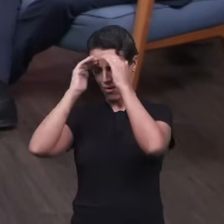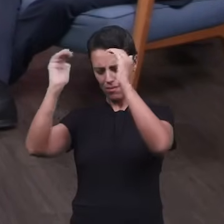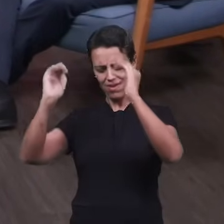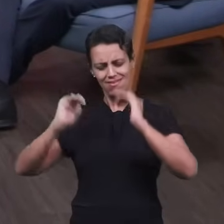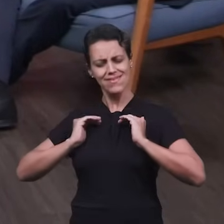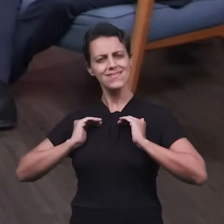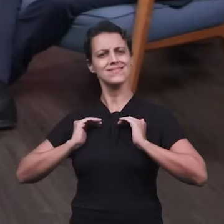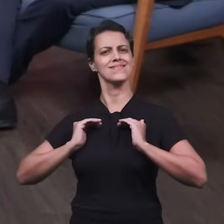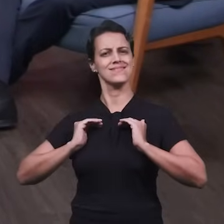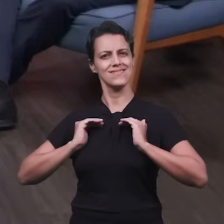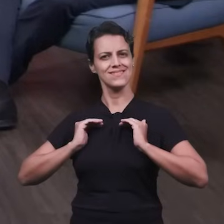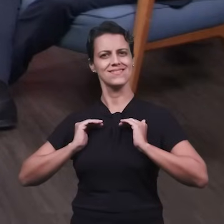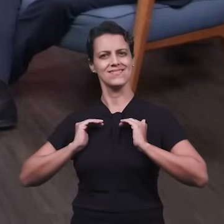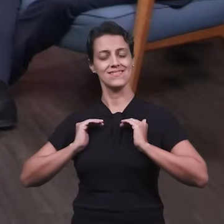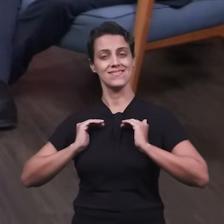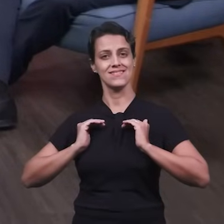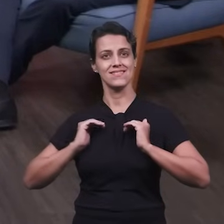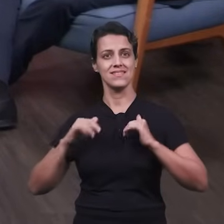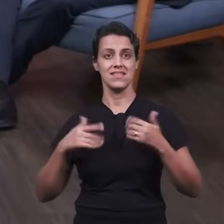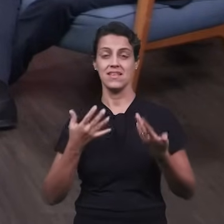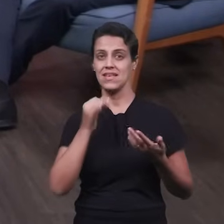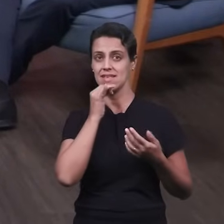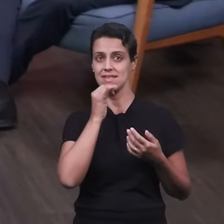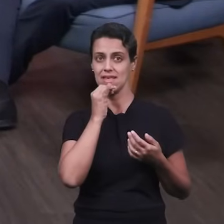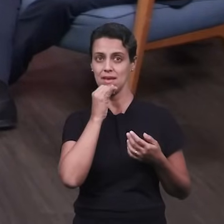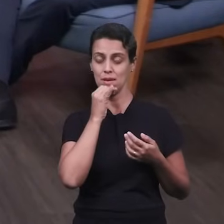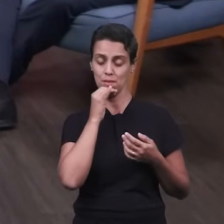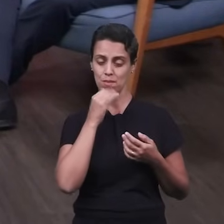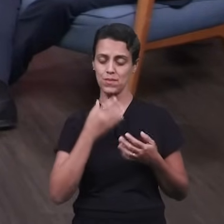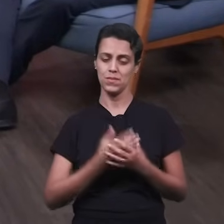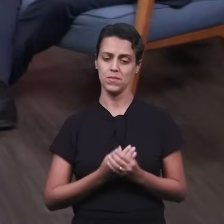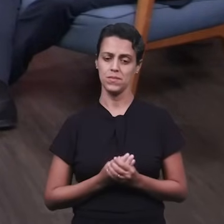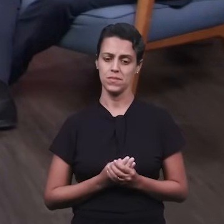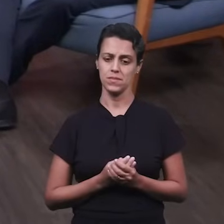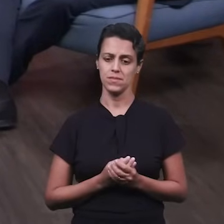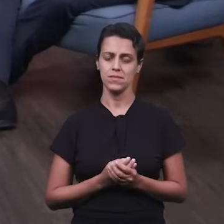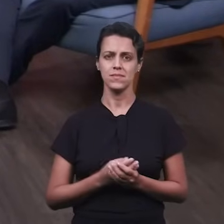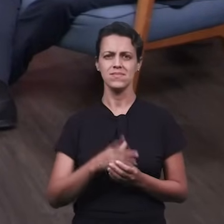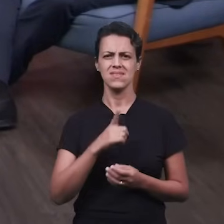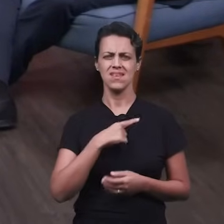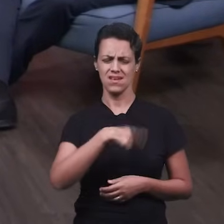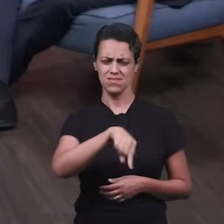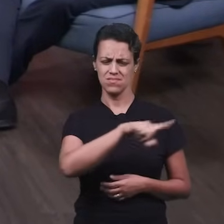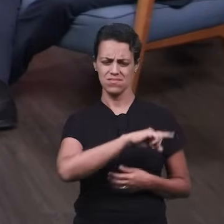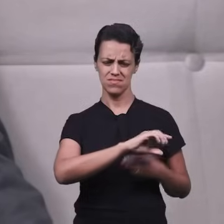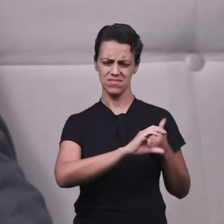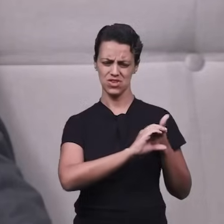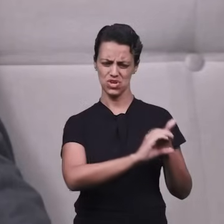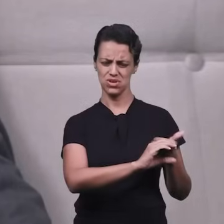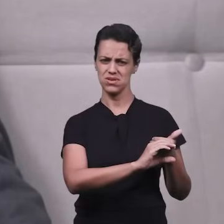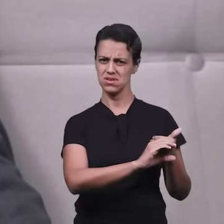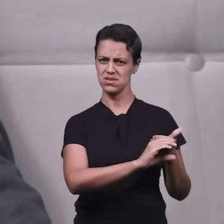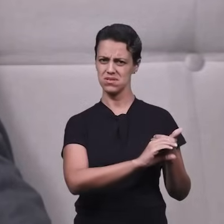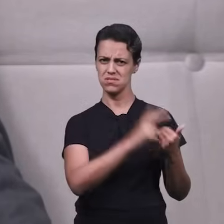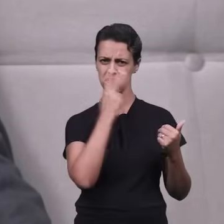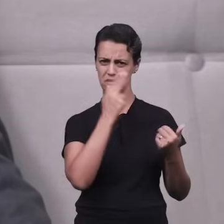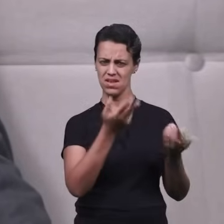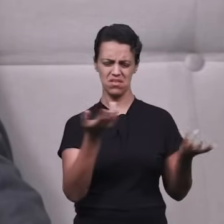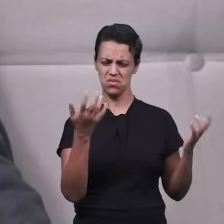obedece, né? Se você nessa hora há um mundo, um cristianismo que não está preocupado em agradar o